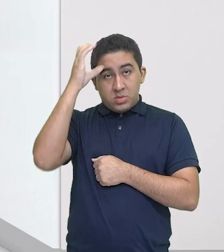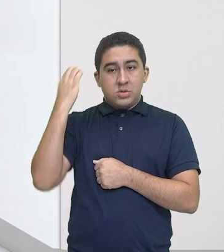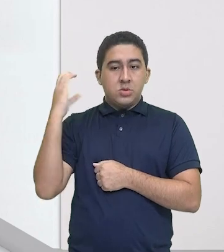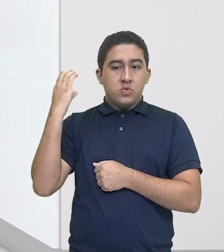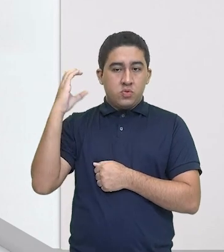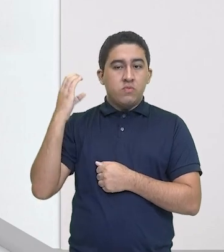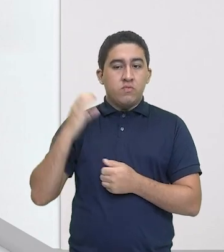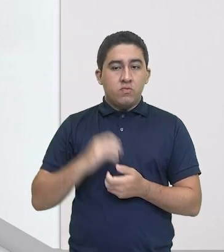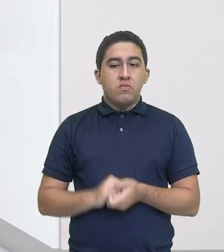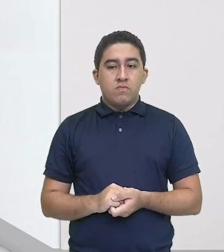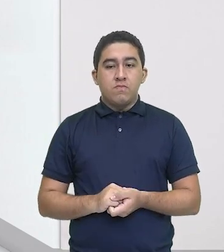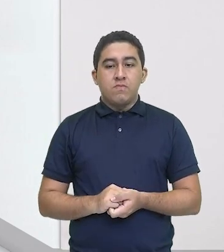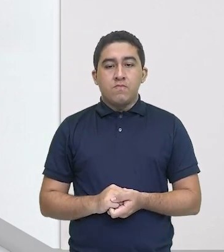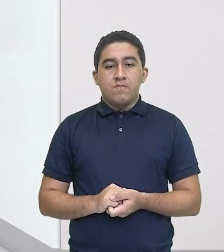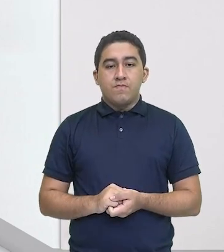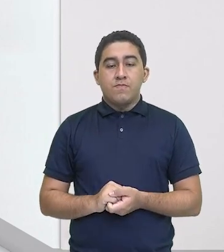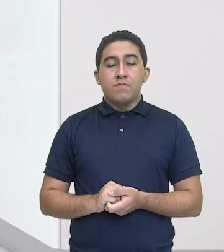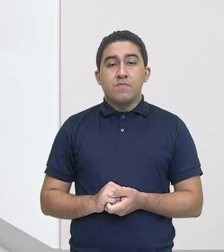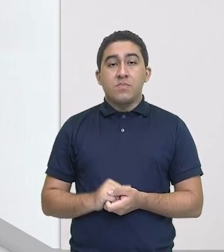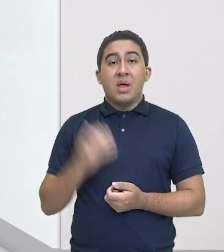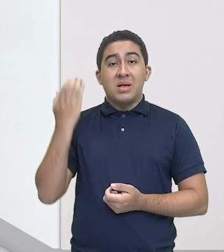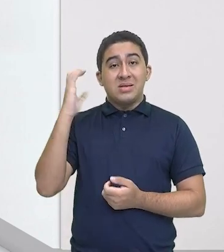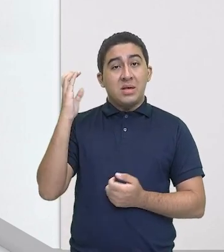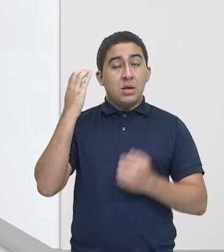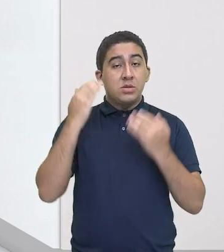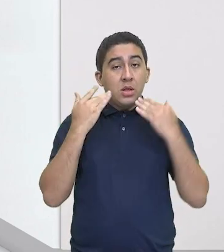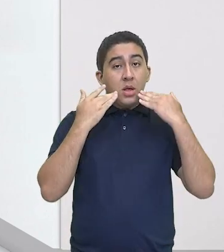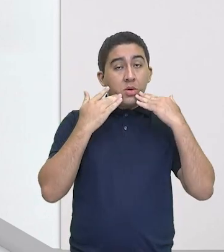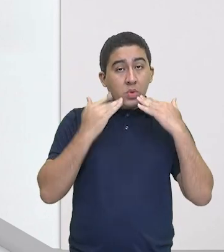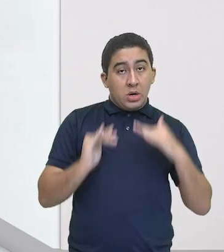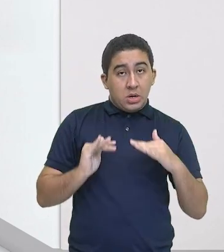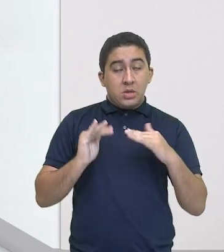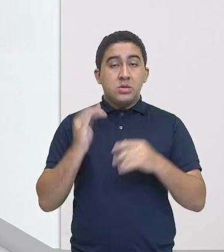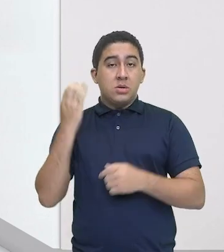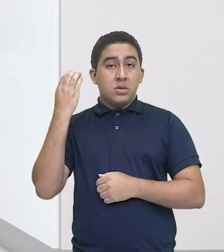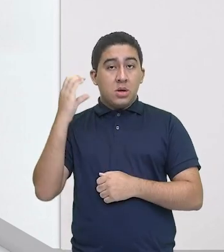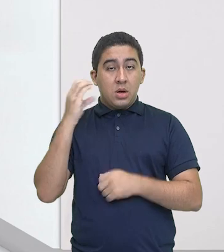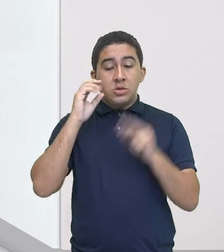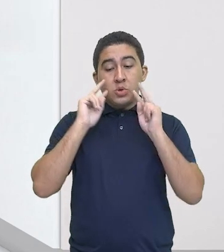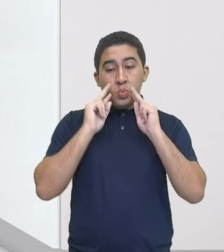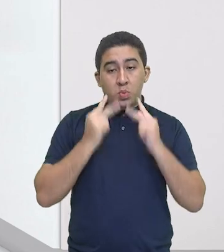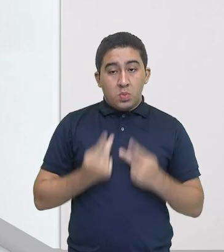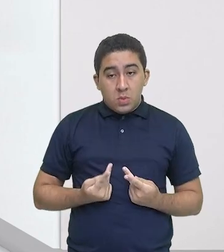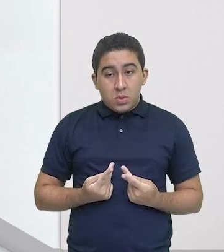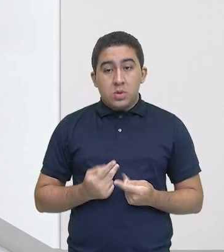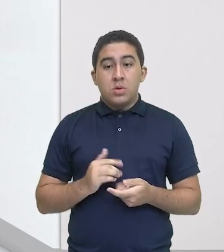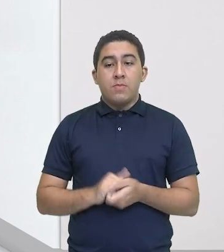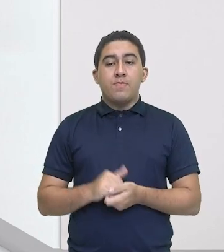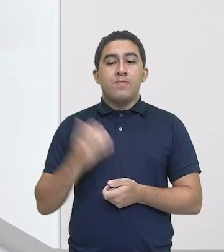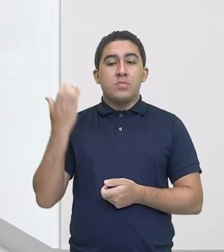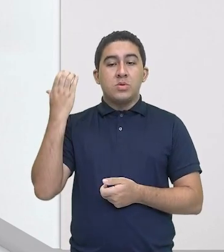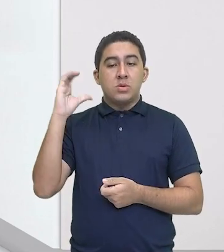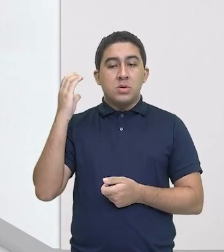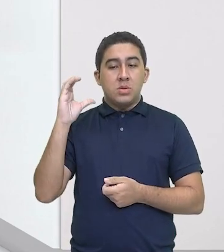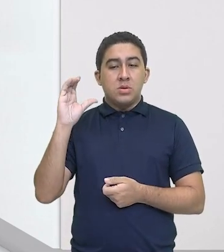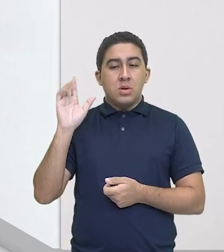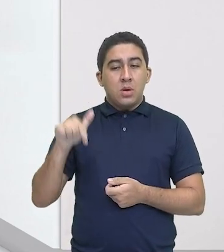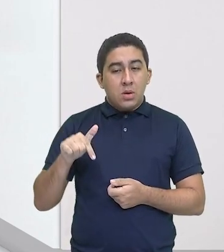científico, das ciências da natureza, das ciências humanas, das ciências